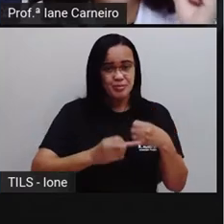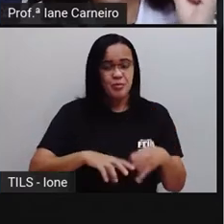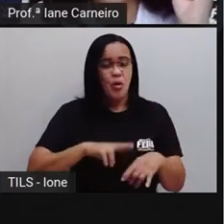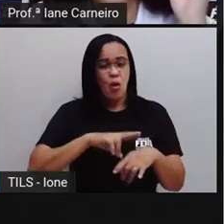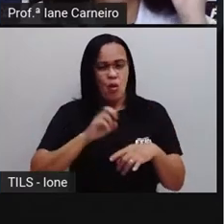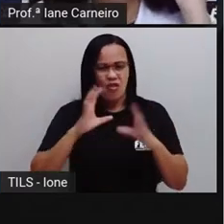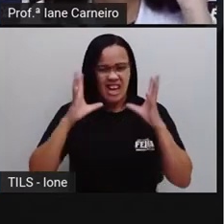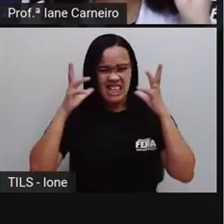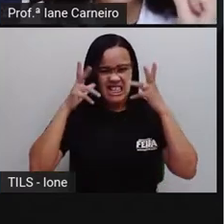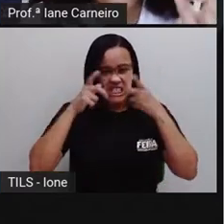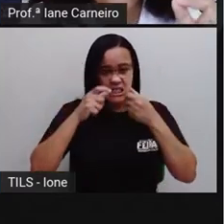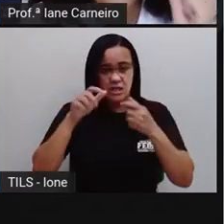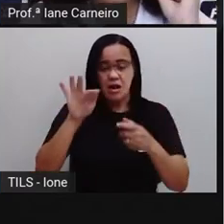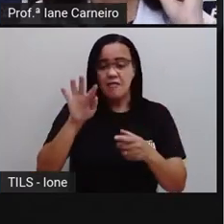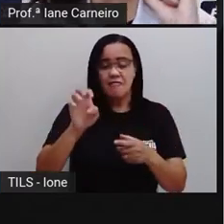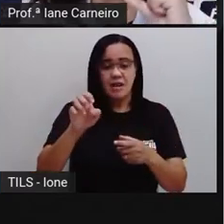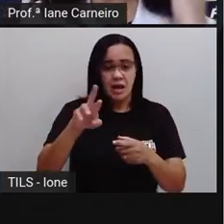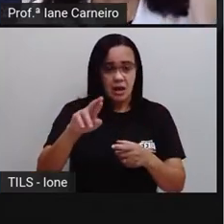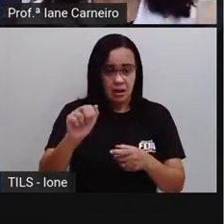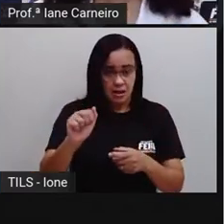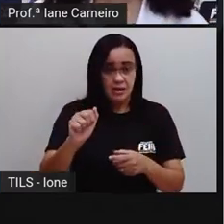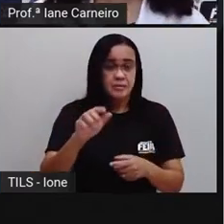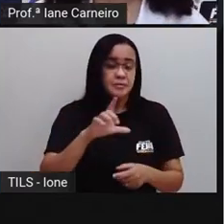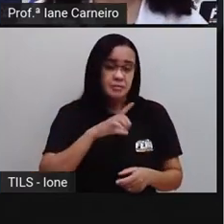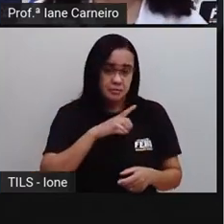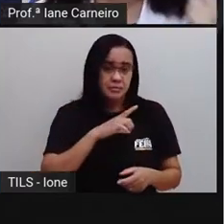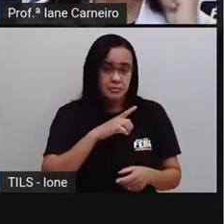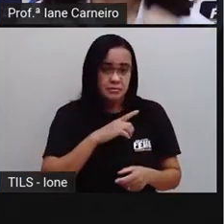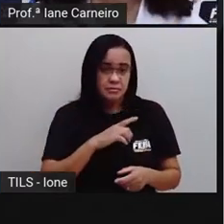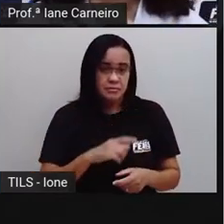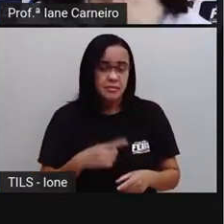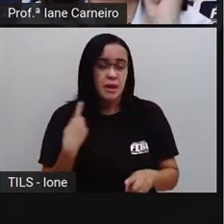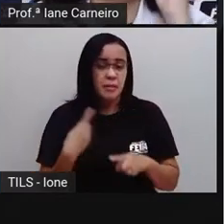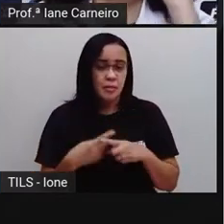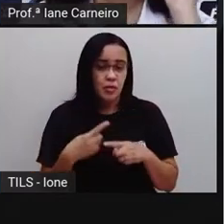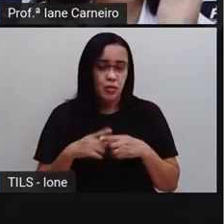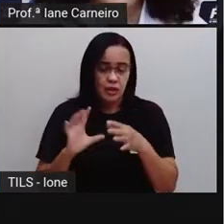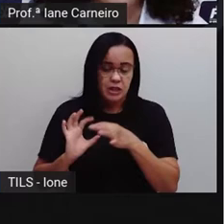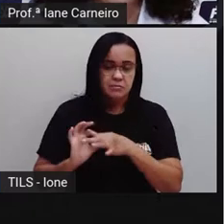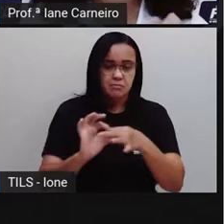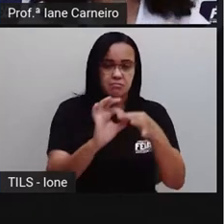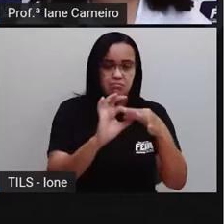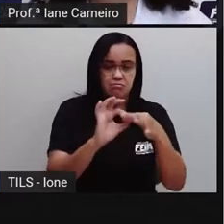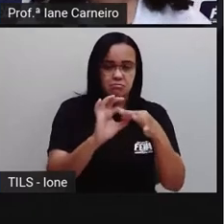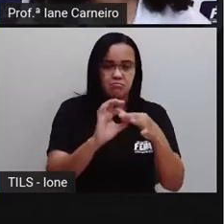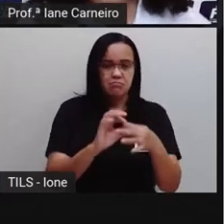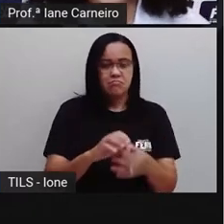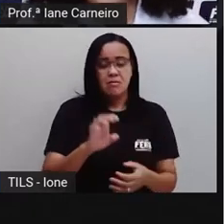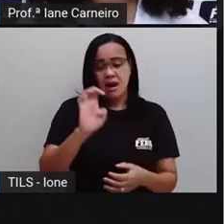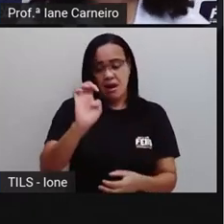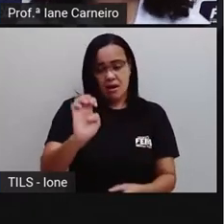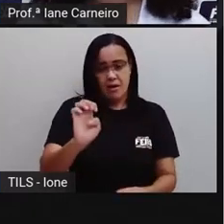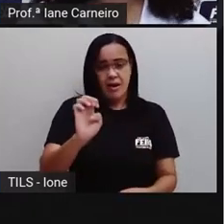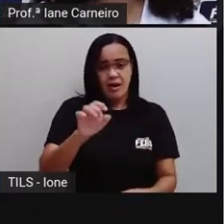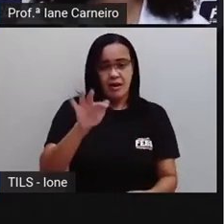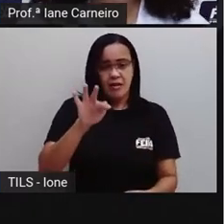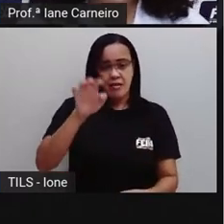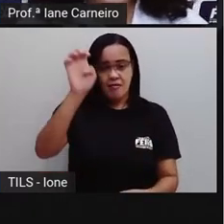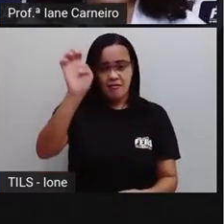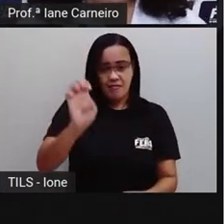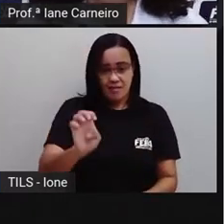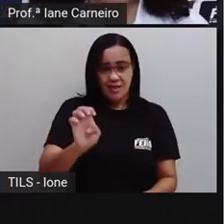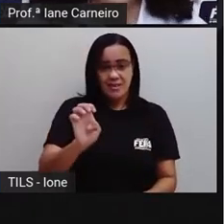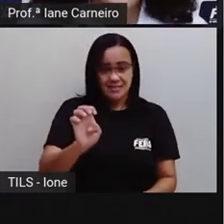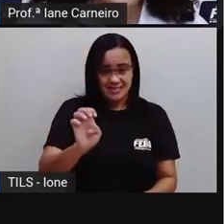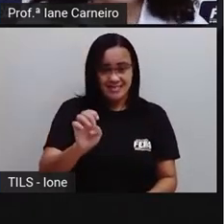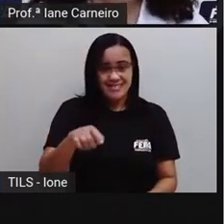fe o som Buffet e juntando com a vogal é fé depois a gente tenta meu